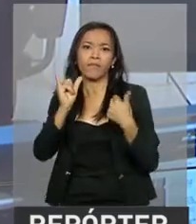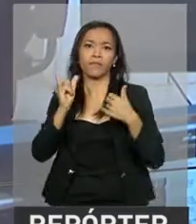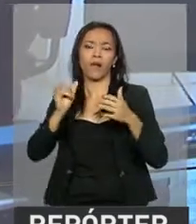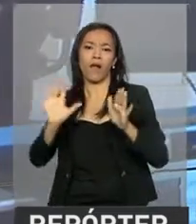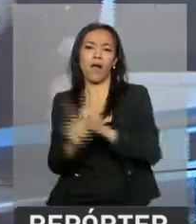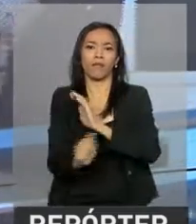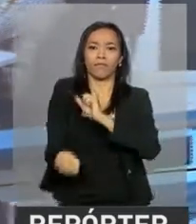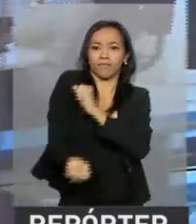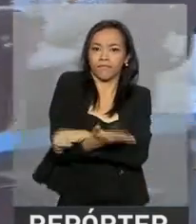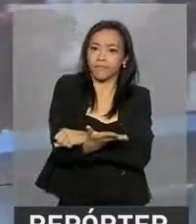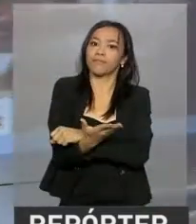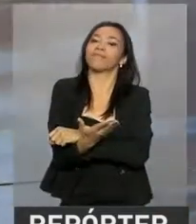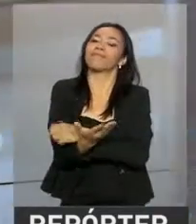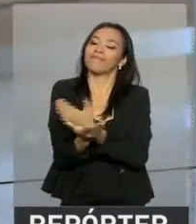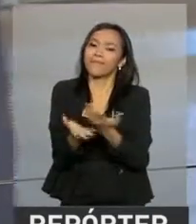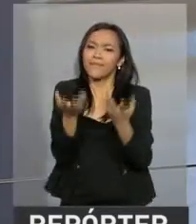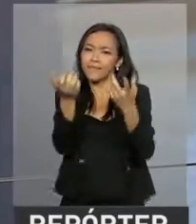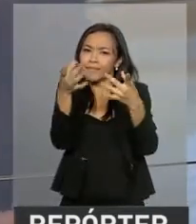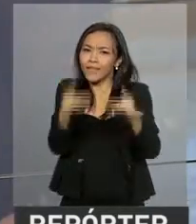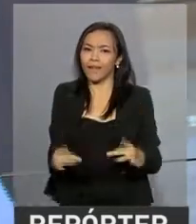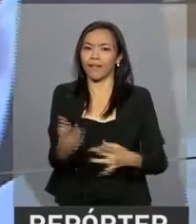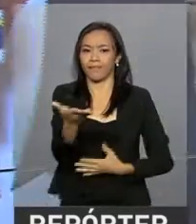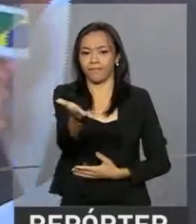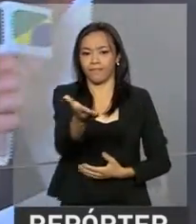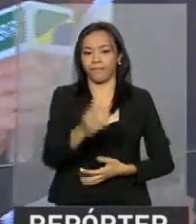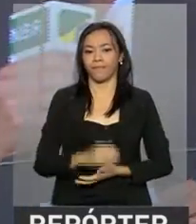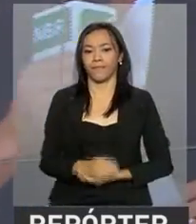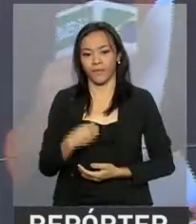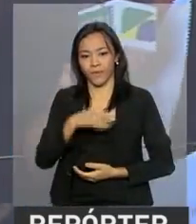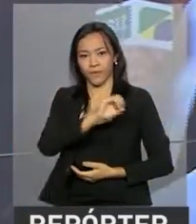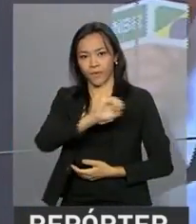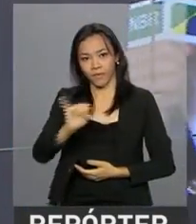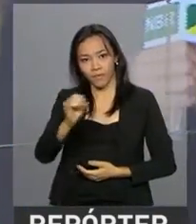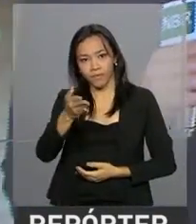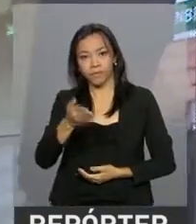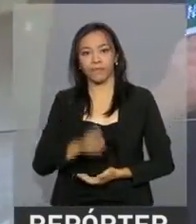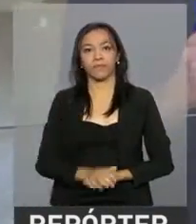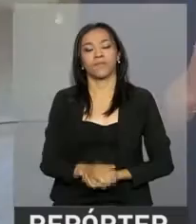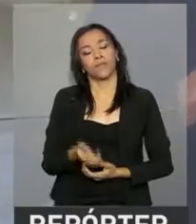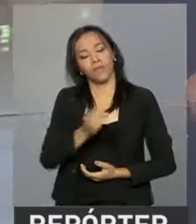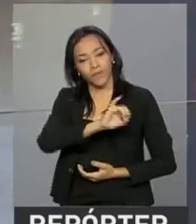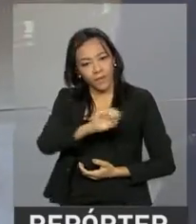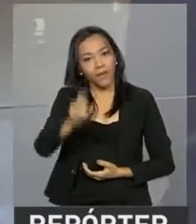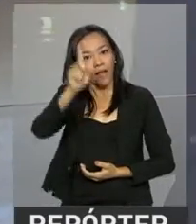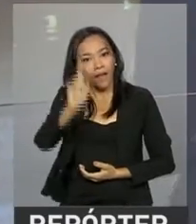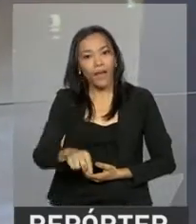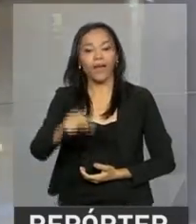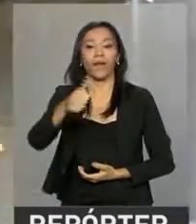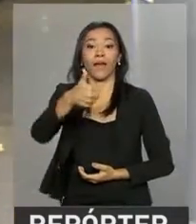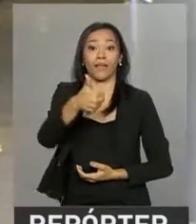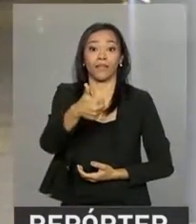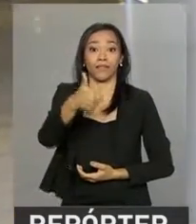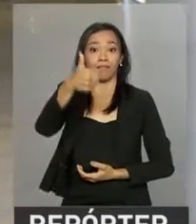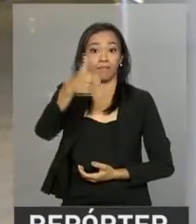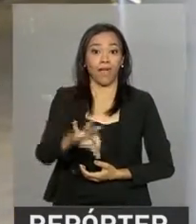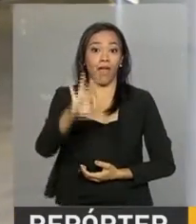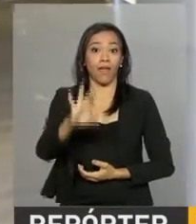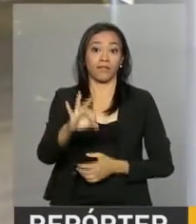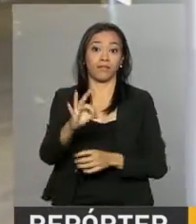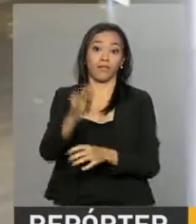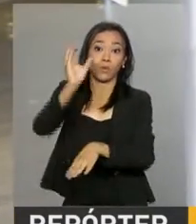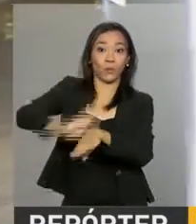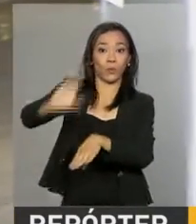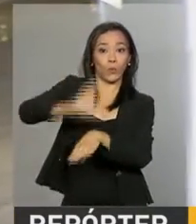Quem tem os detalhes para a gente sobre isso é a Paola De Orte. Olá, Paola. Oi, José Luiz. Essa é a 10ª edição do curso